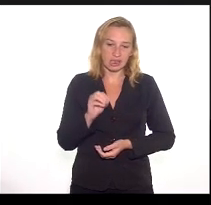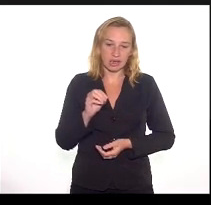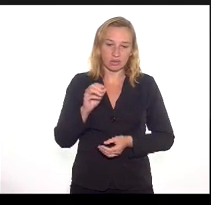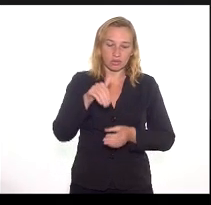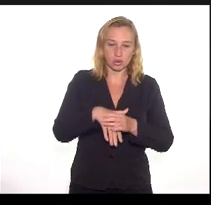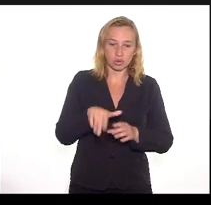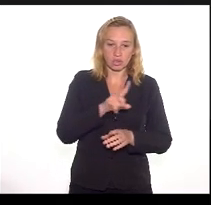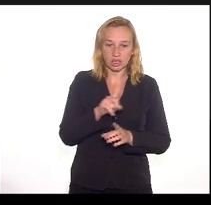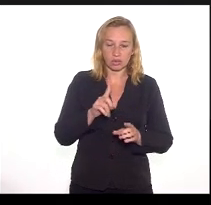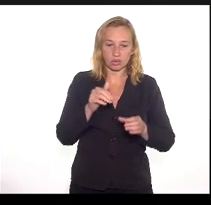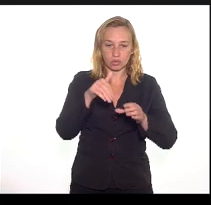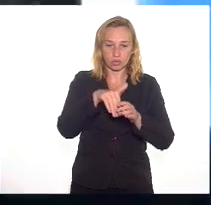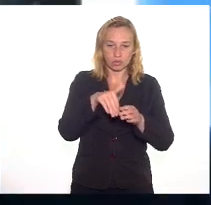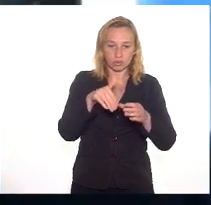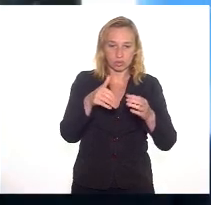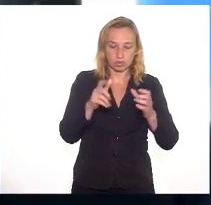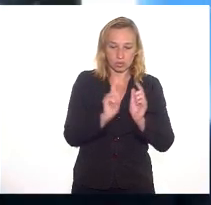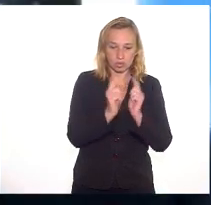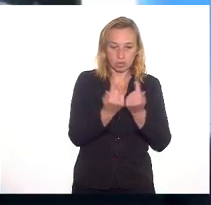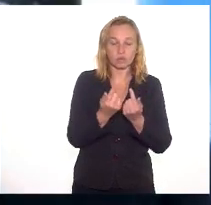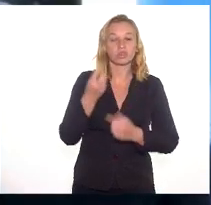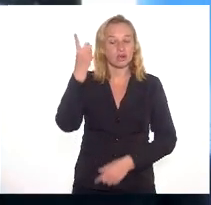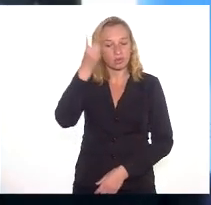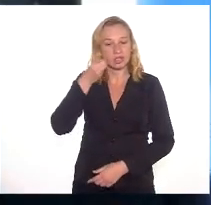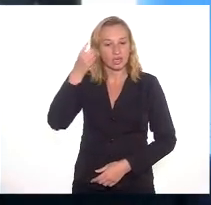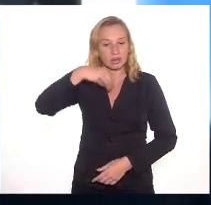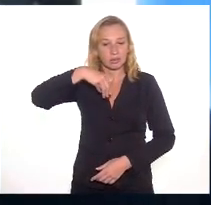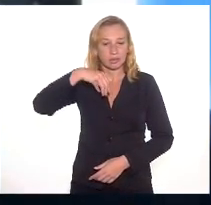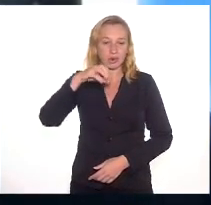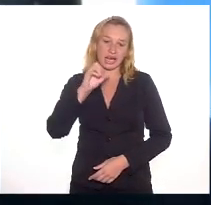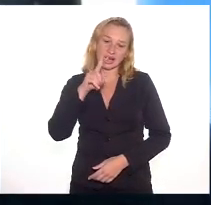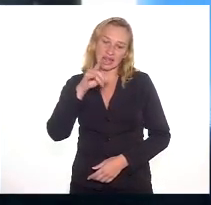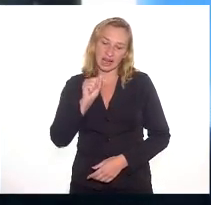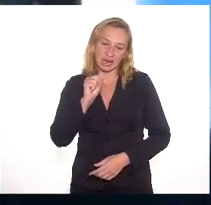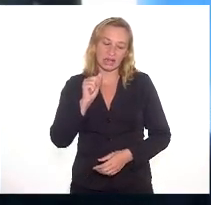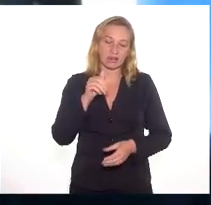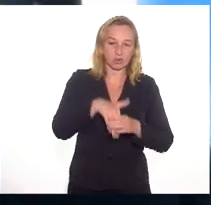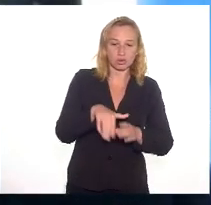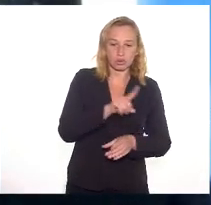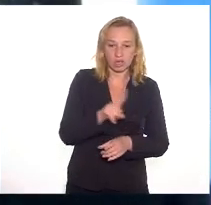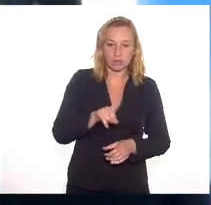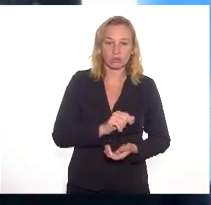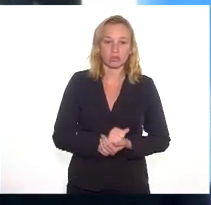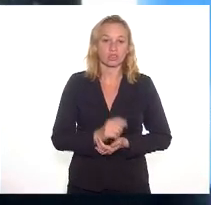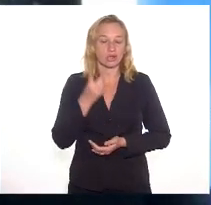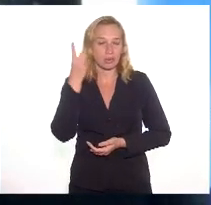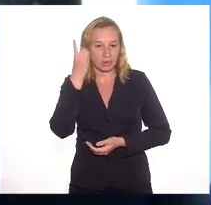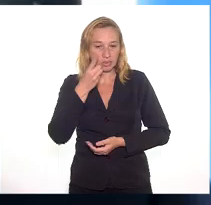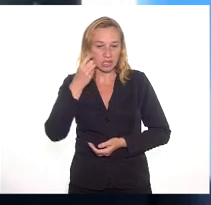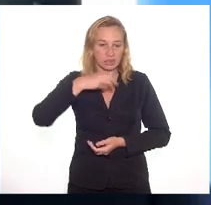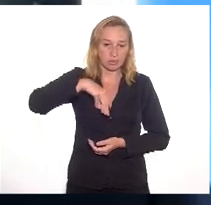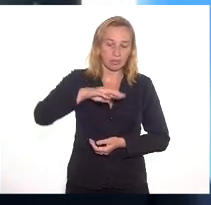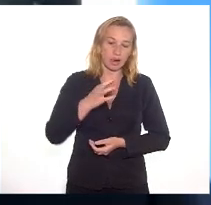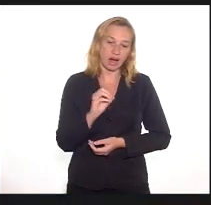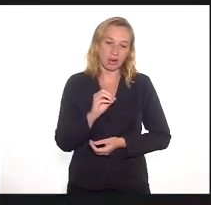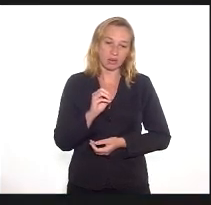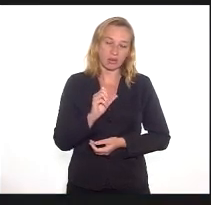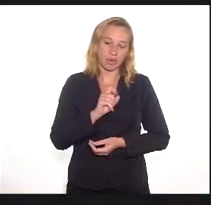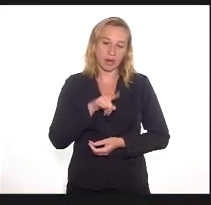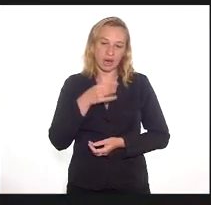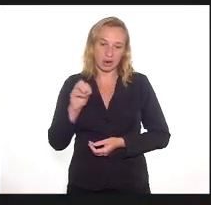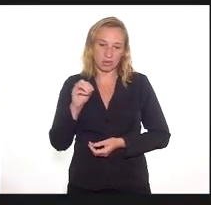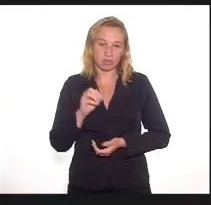grupo. Deputado Márcio Canella, votou não no grupo. Deputado Marcos Abraão, ainda não